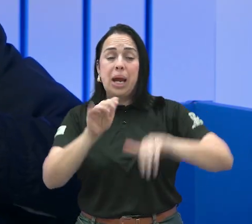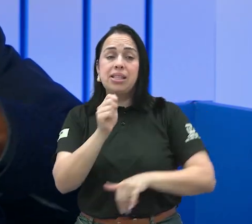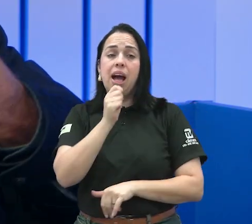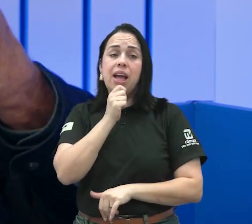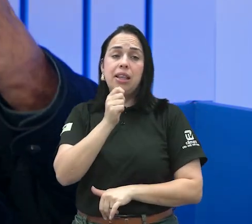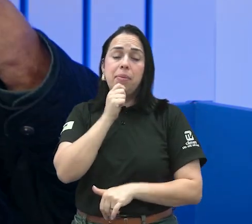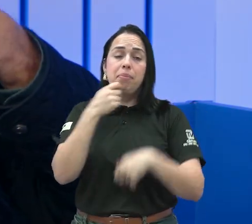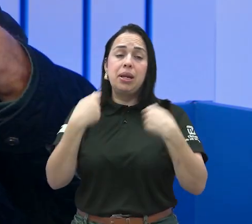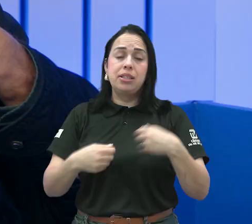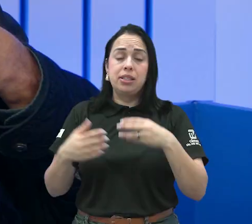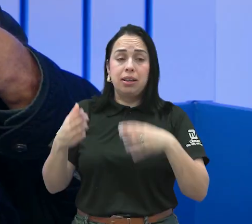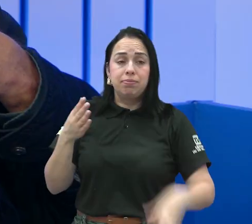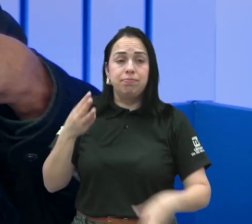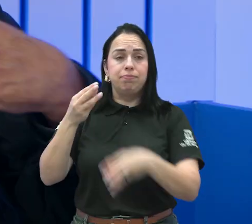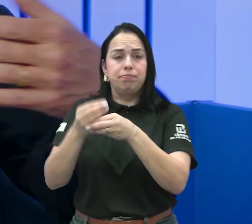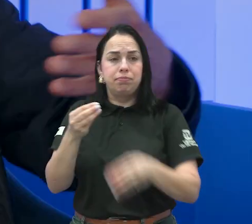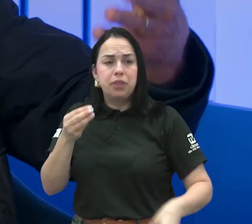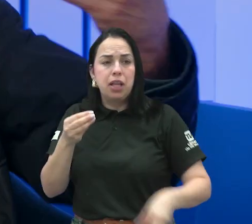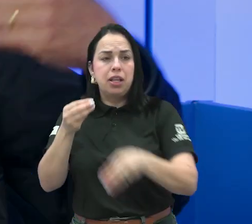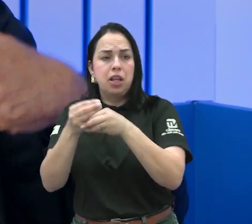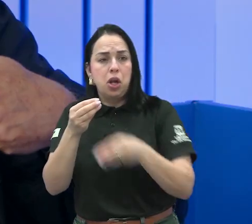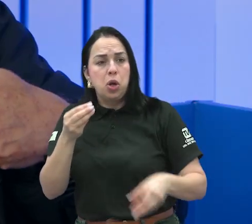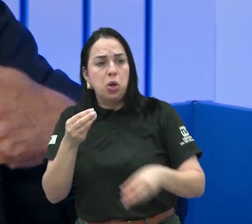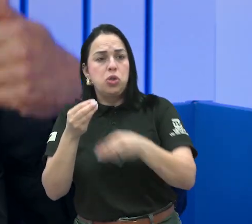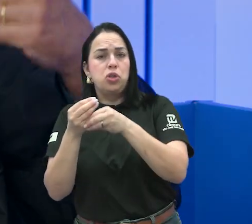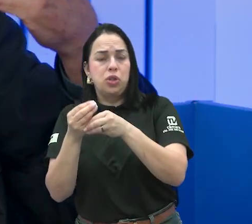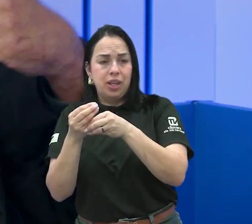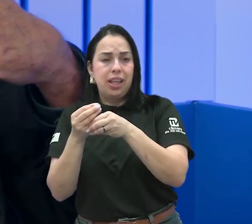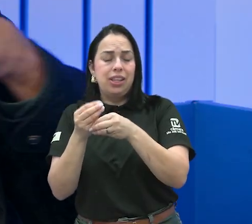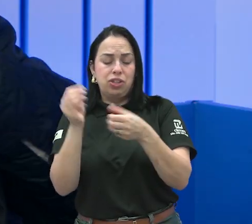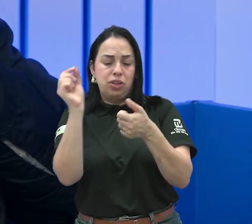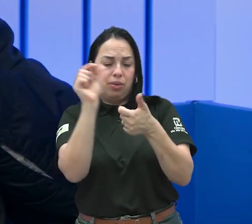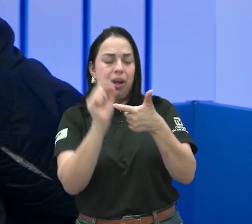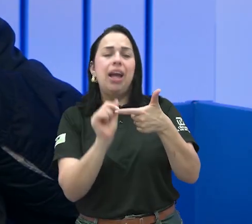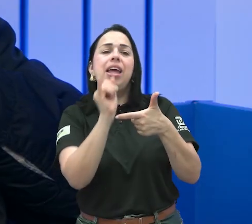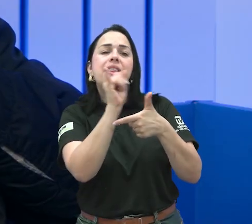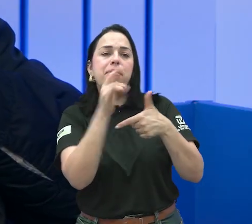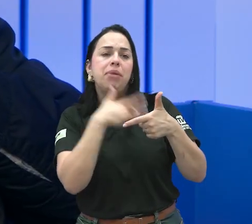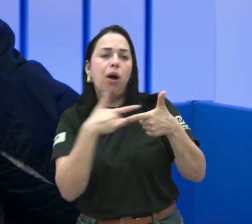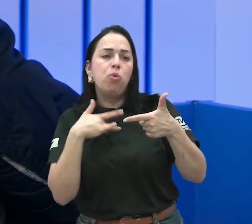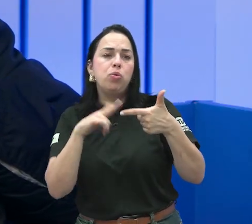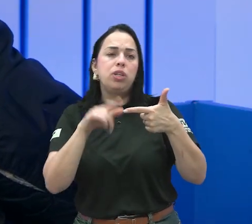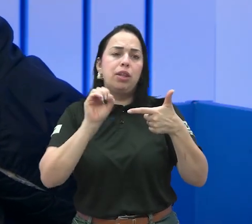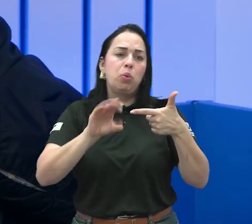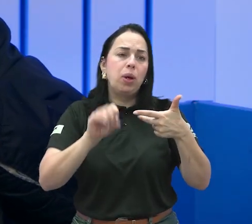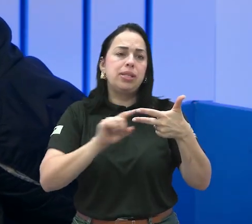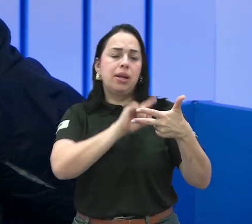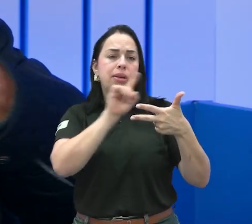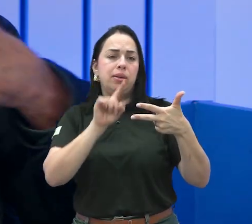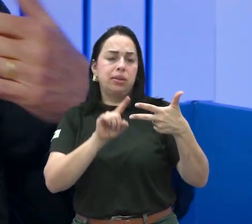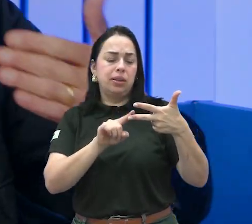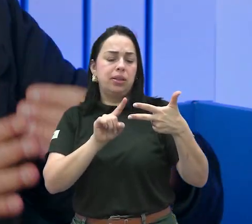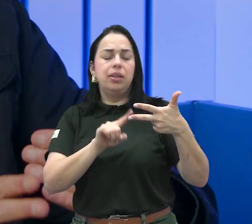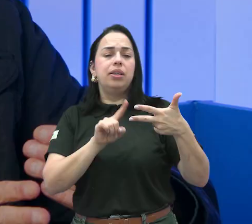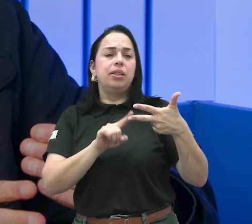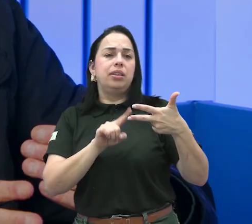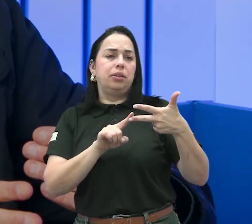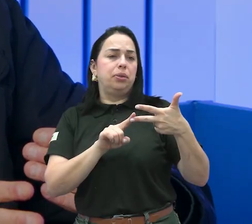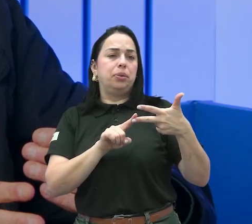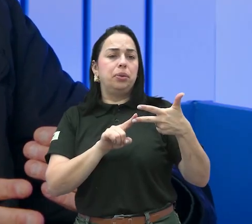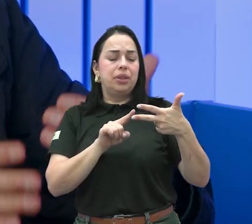carece de uma ampliação para a inclusão de outros recortes de desigualdade. Por exemplo, a questão do índice de